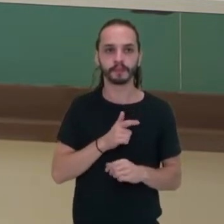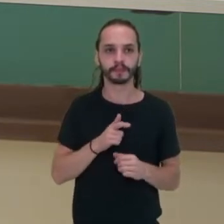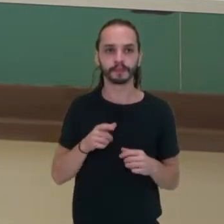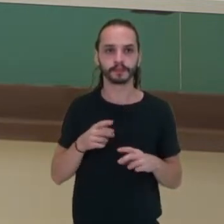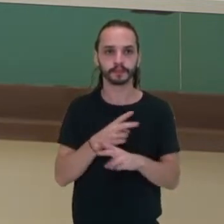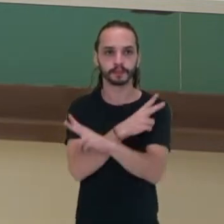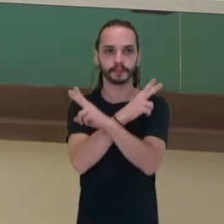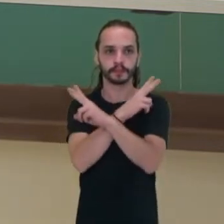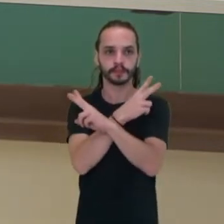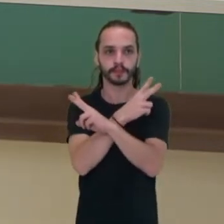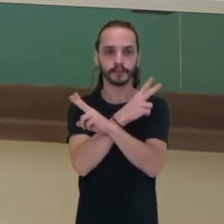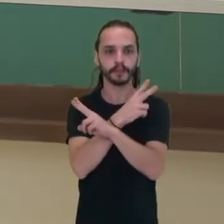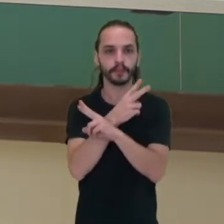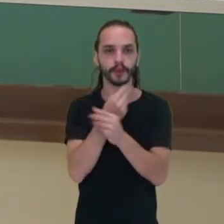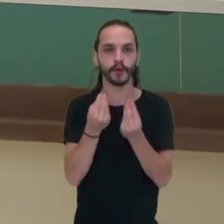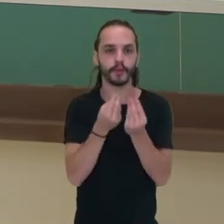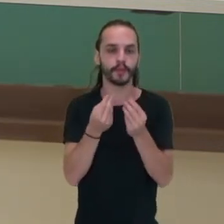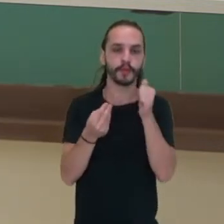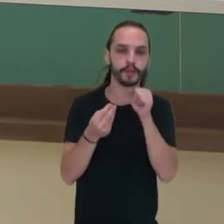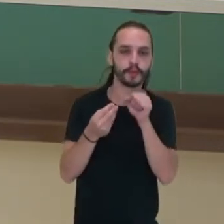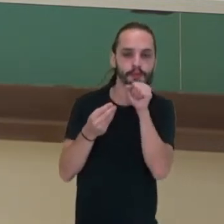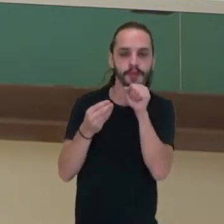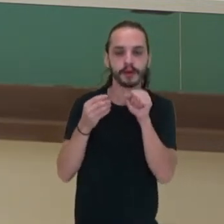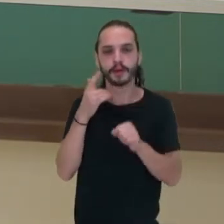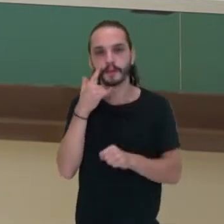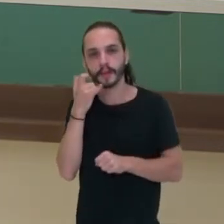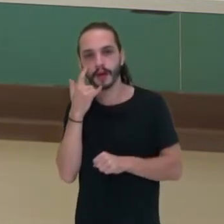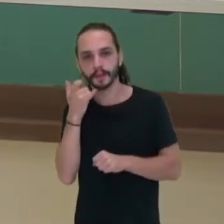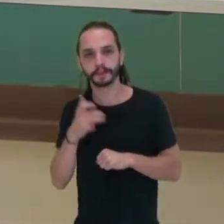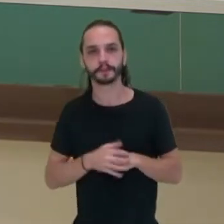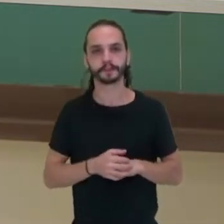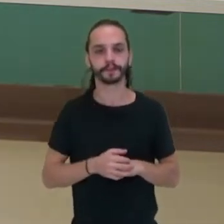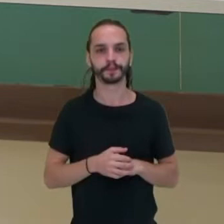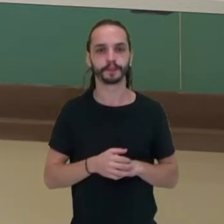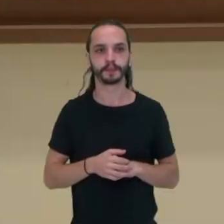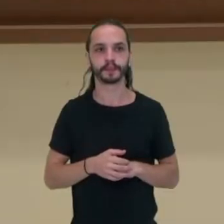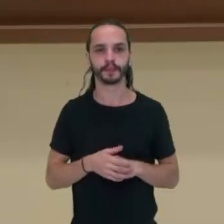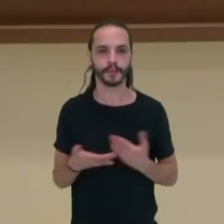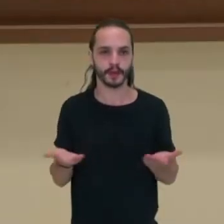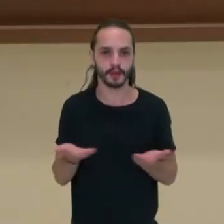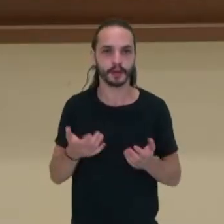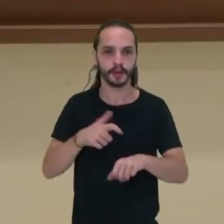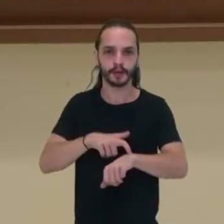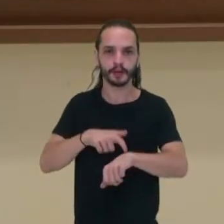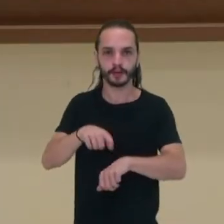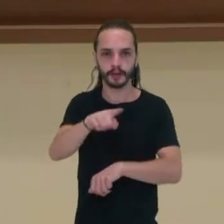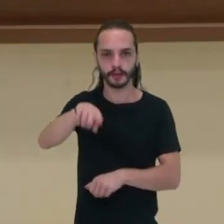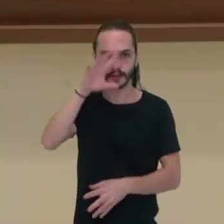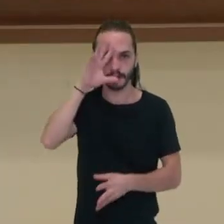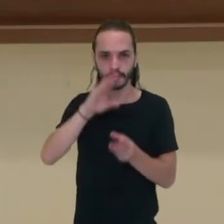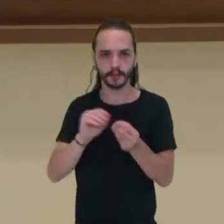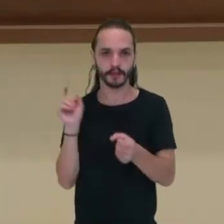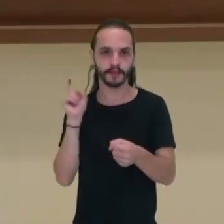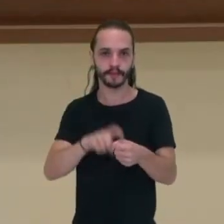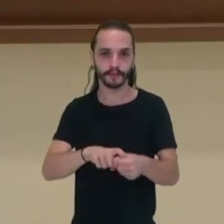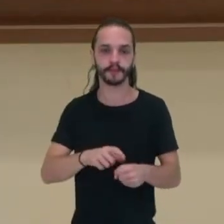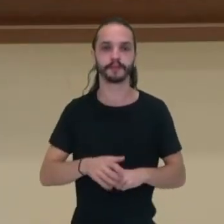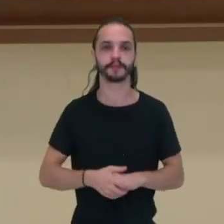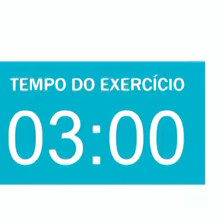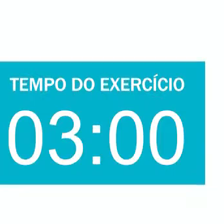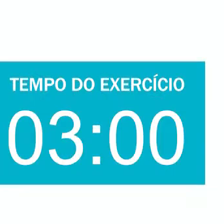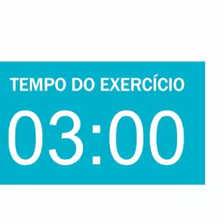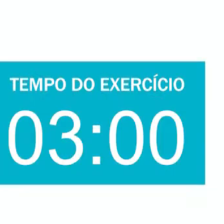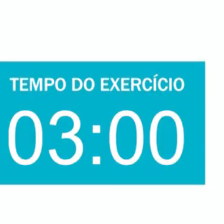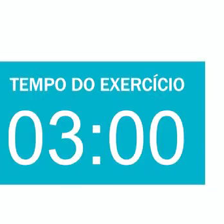um deles, né? Também vindo, logicamente, um do pai e um da mãe. Então eu dou aquele tempinho para vocês pensarem e já voltamos.